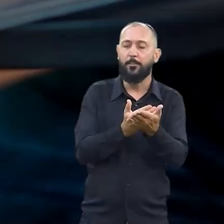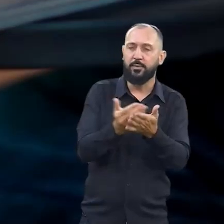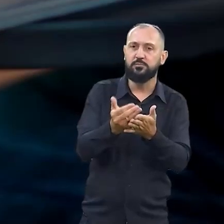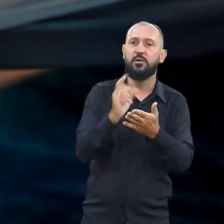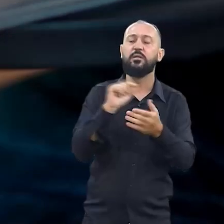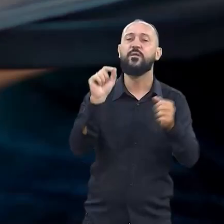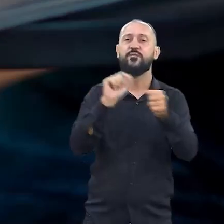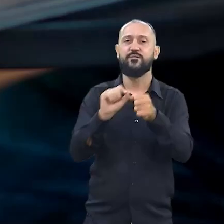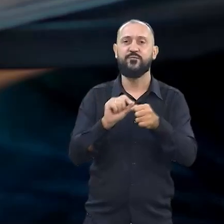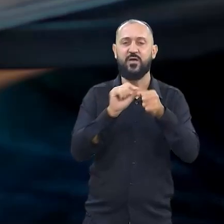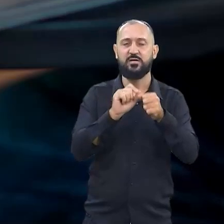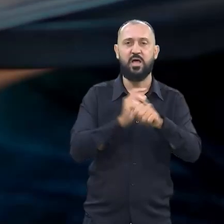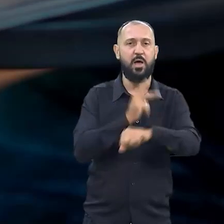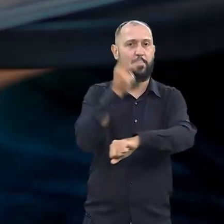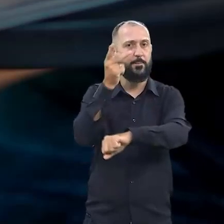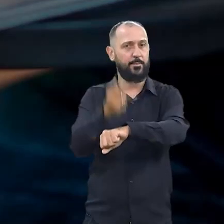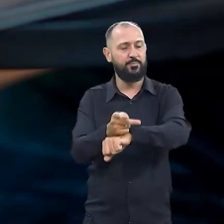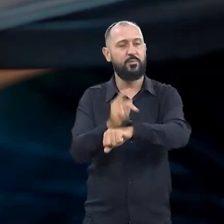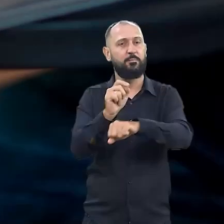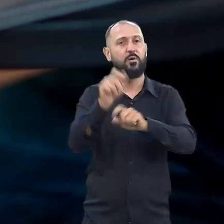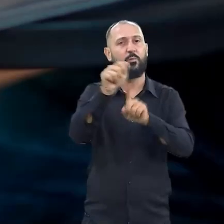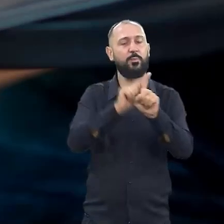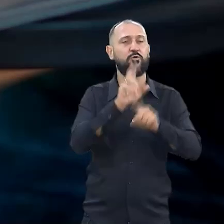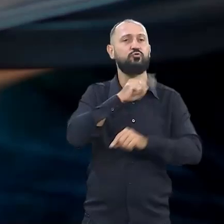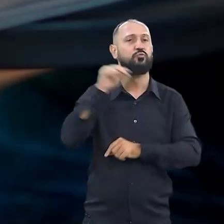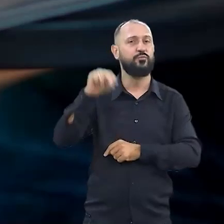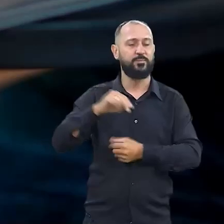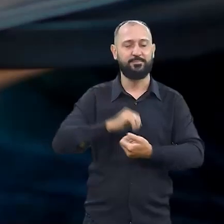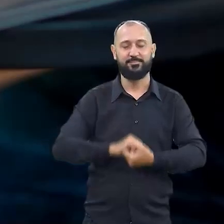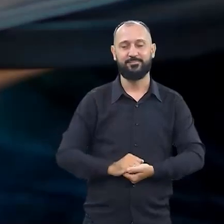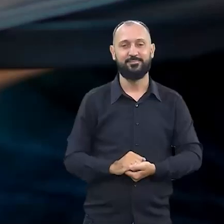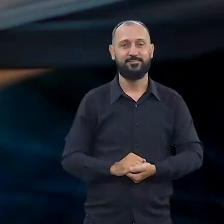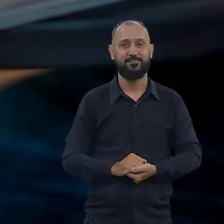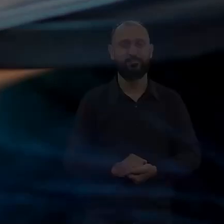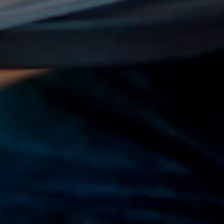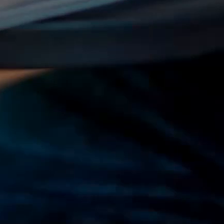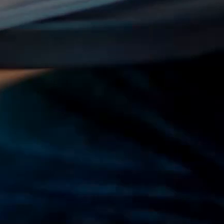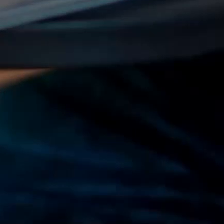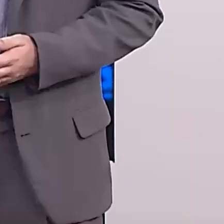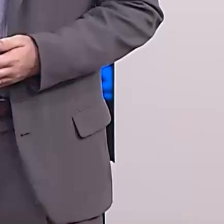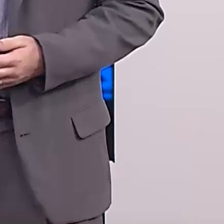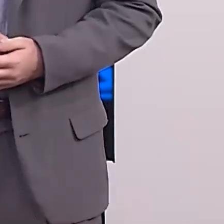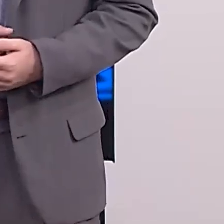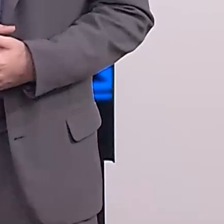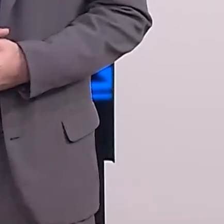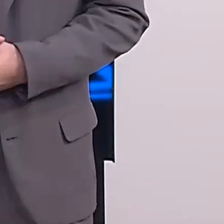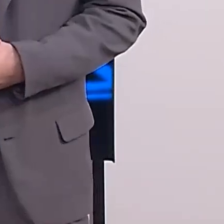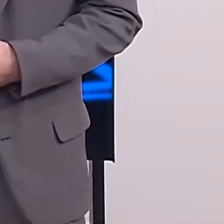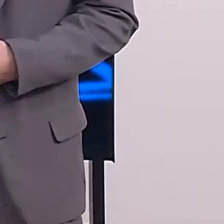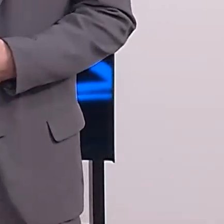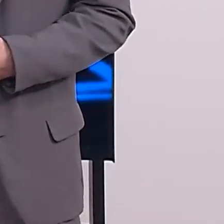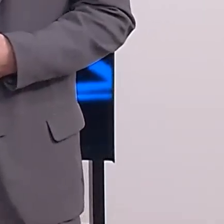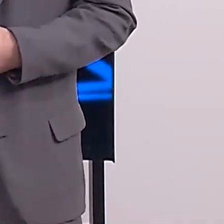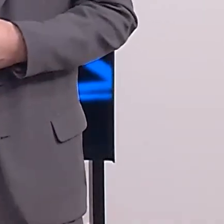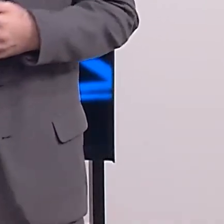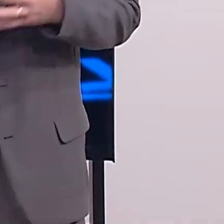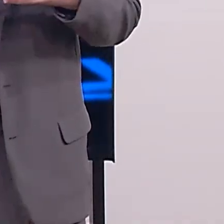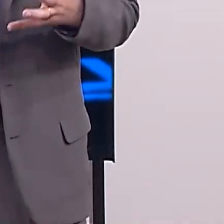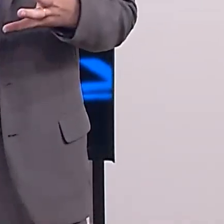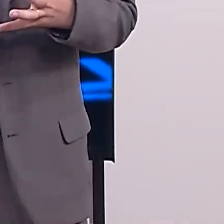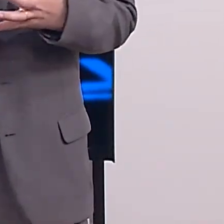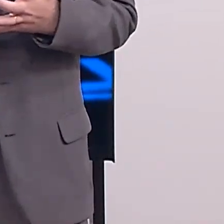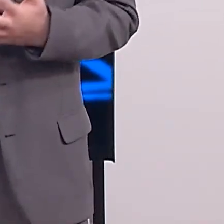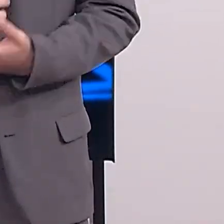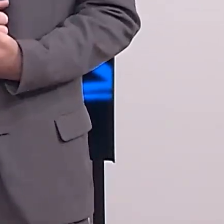fase está em andamento, com previsão da realização das premiações para o mês de novembro. Mais uma vez, a Assembleia participa